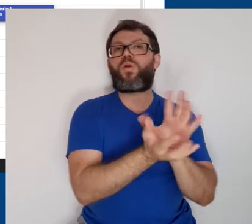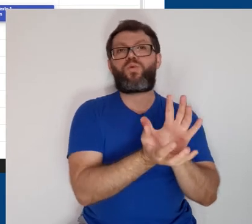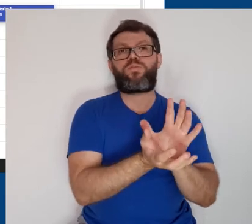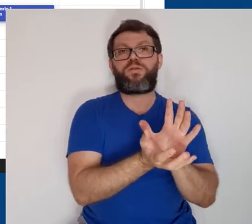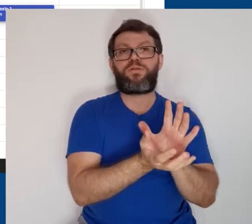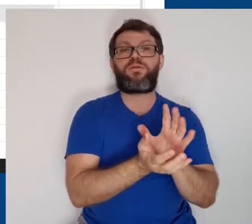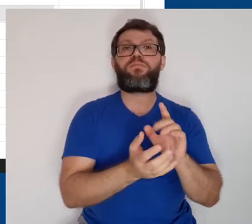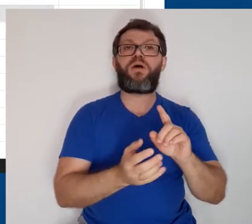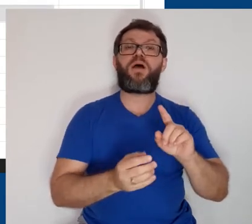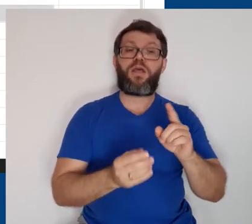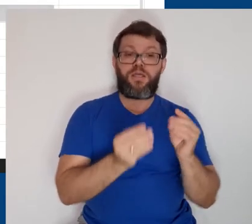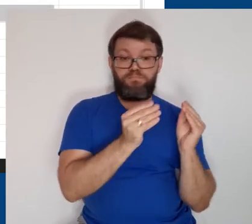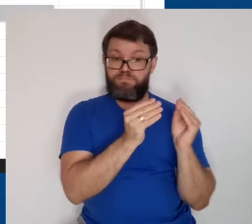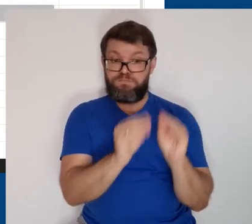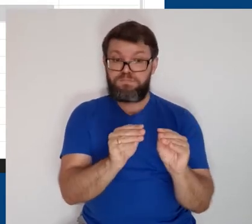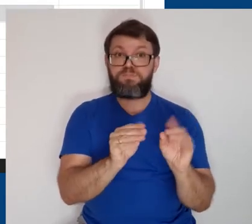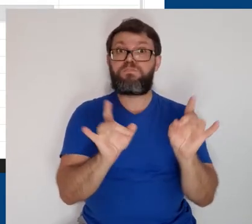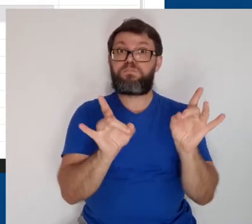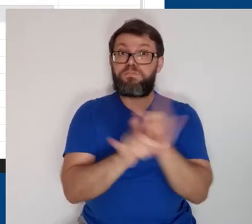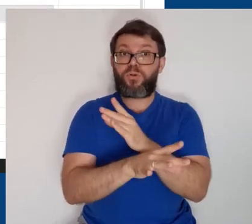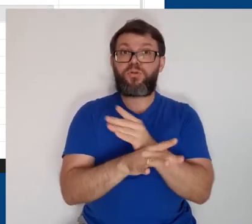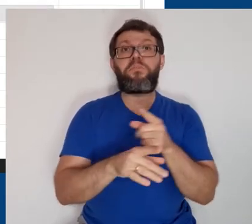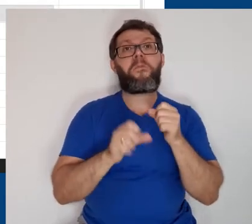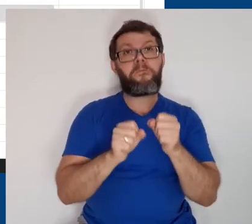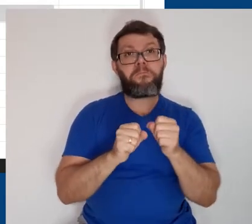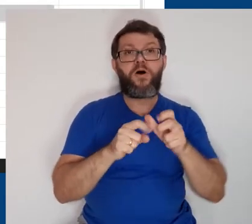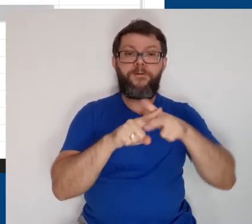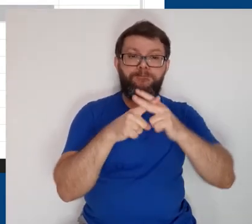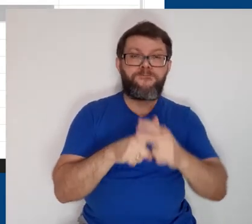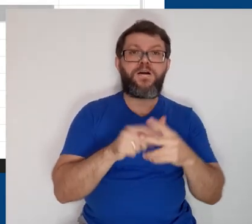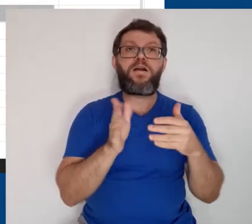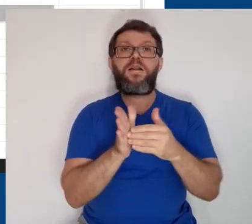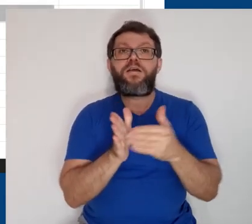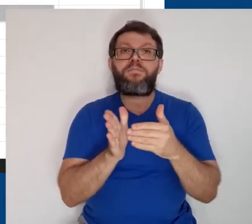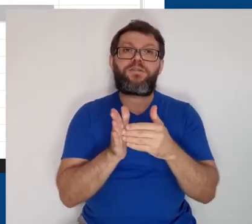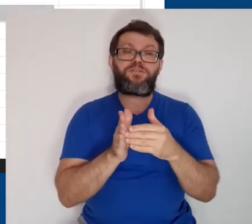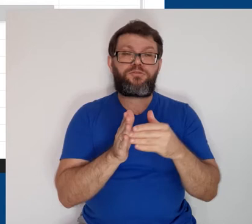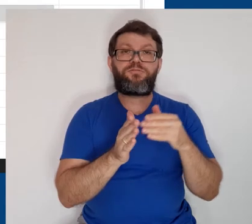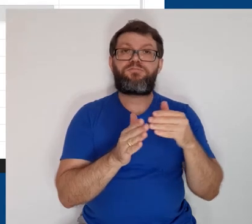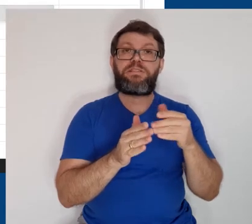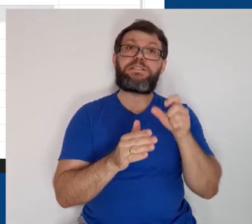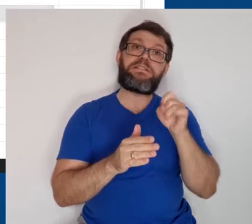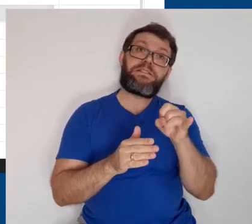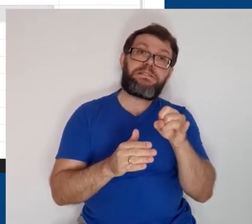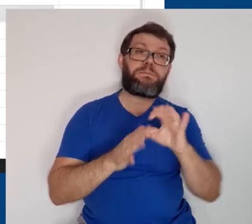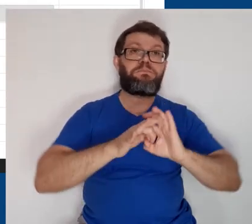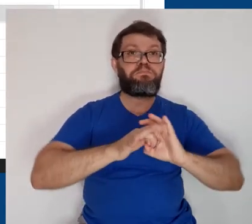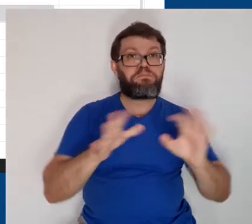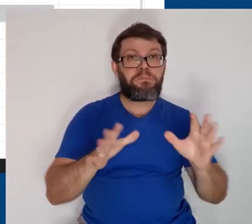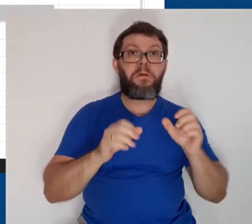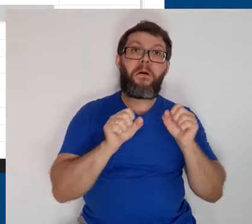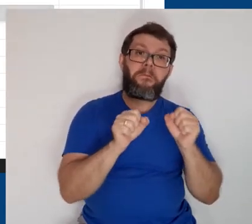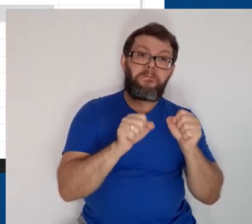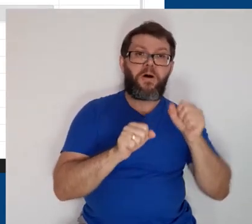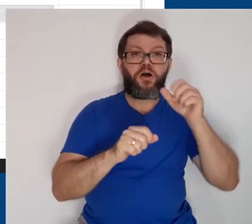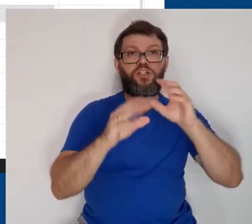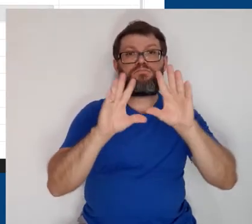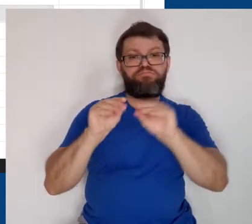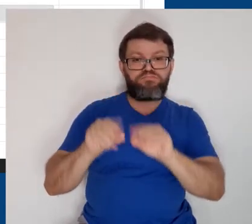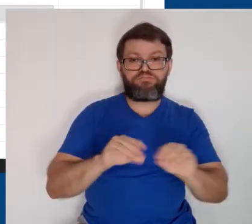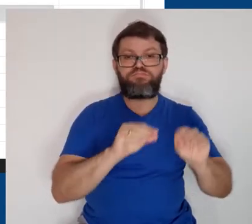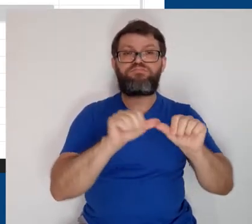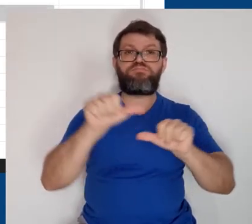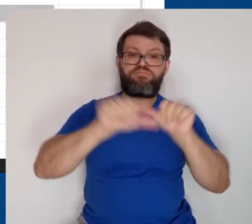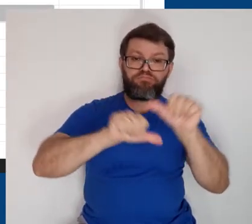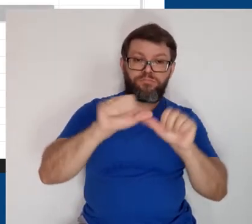turma escrevendo o nome dela nesse espaço depois de incluir os convidados podemos modificar as suas permissões se